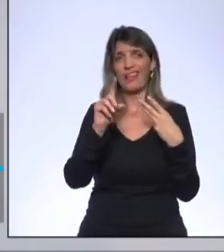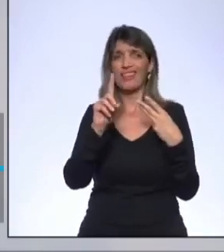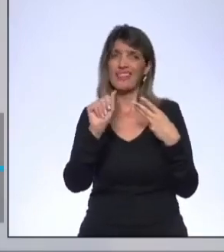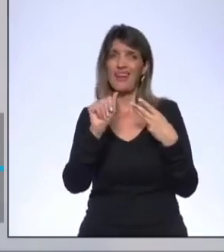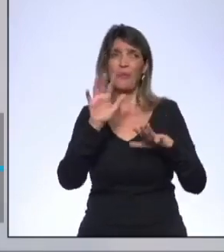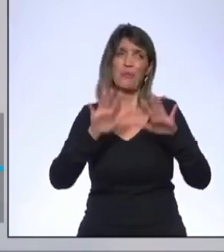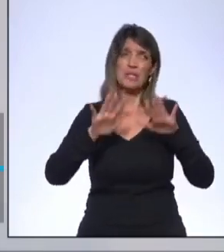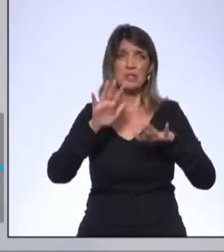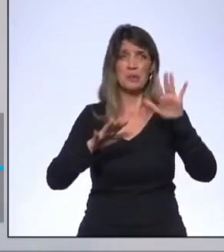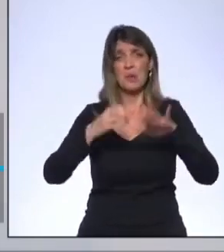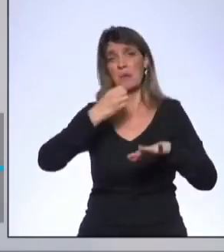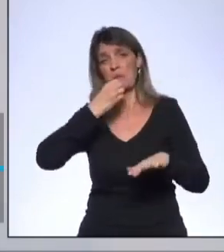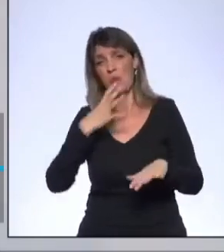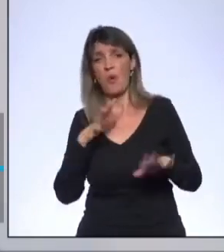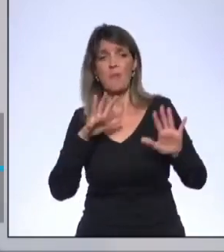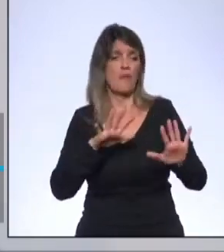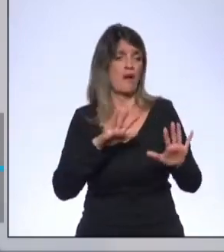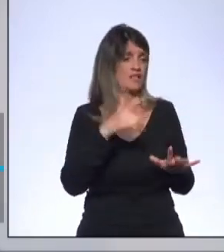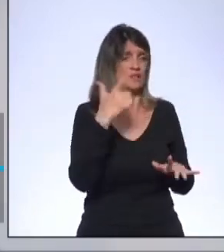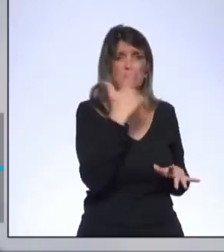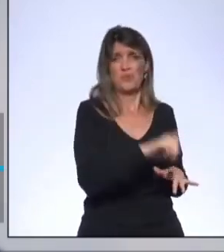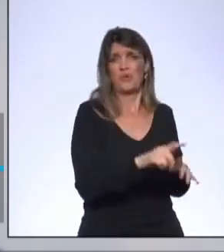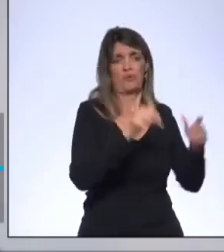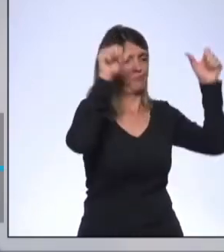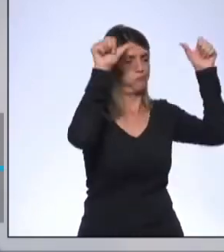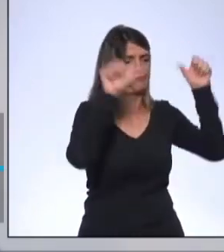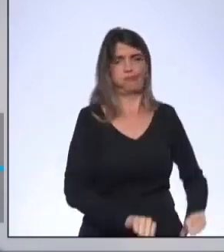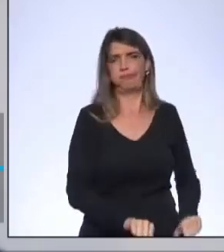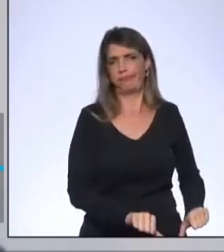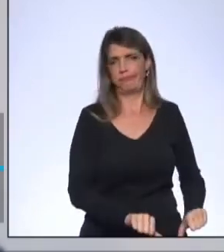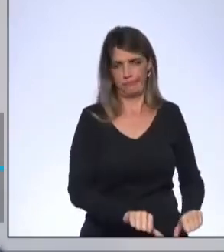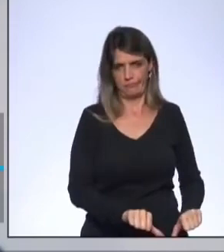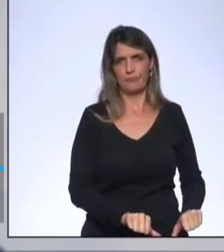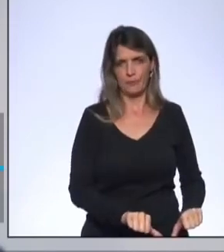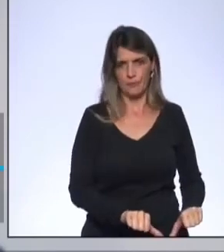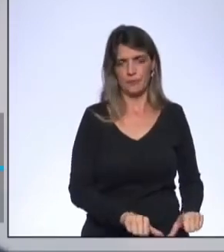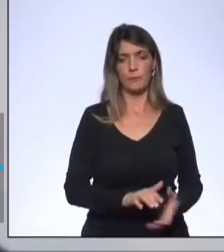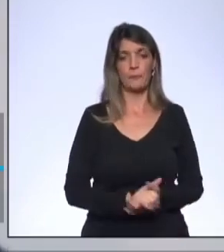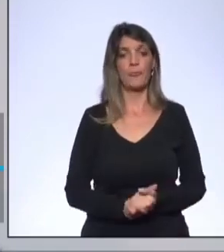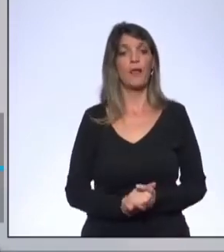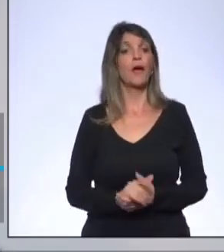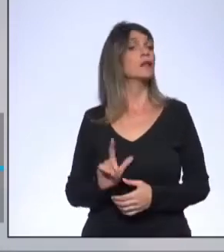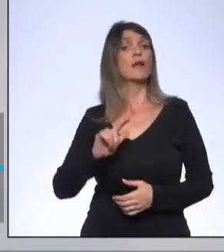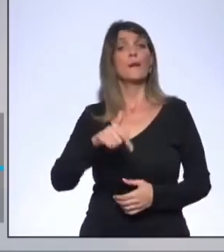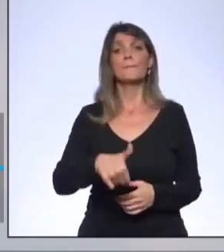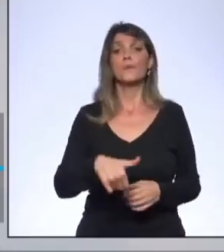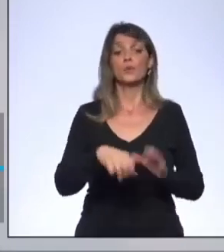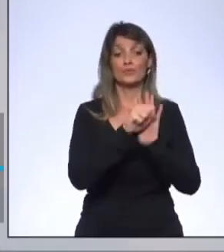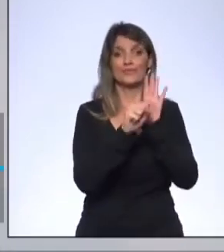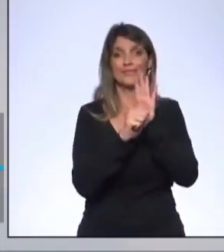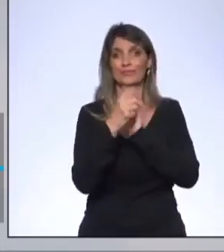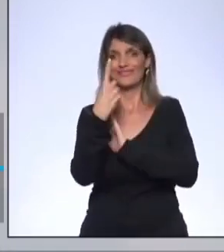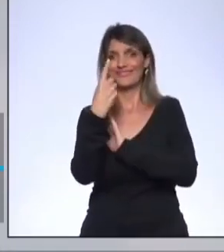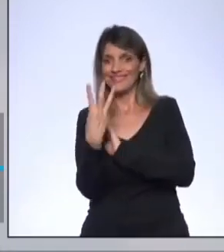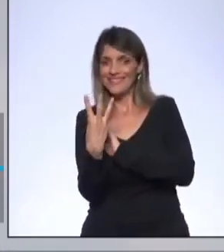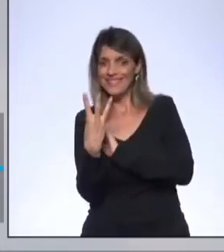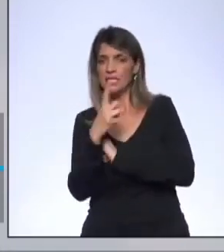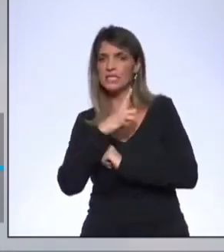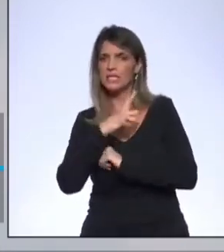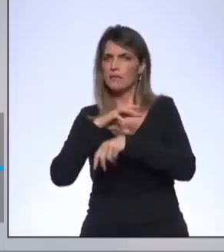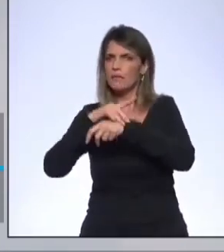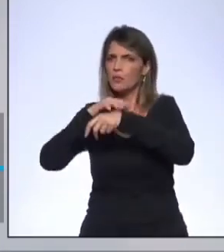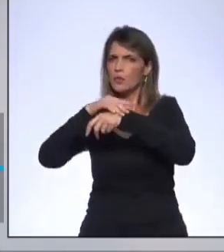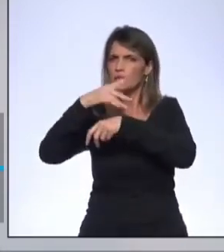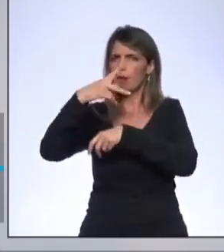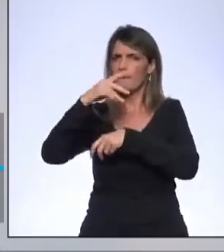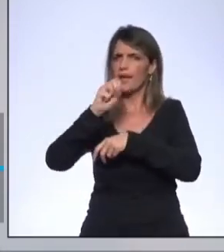as outras foram um tremendo fracasso, tá? E aí, quando foi lá no século XIII, que nós tivemos a peste